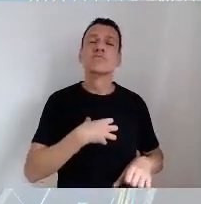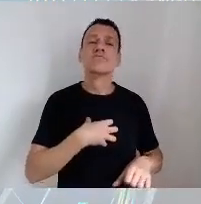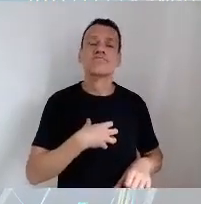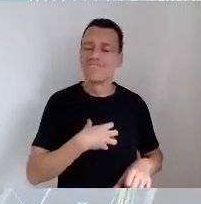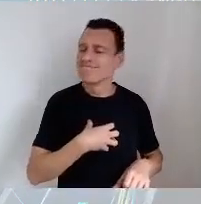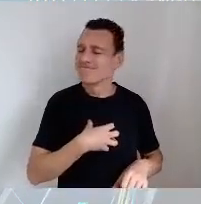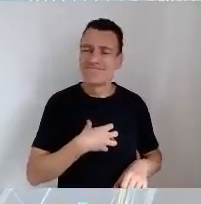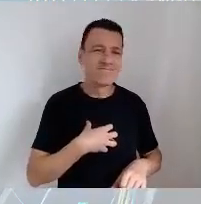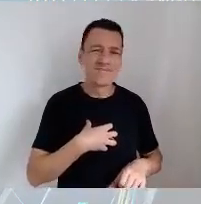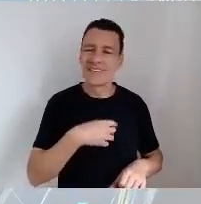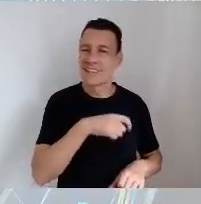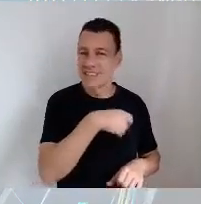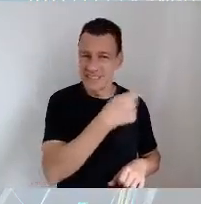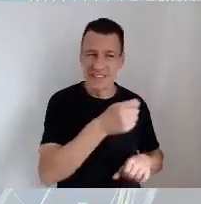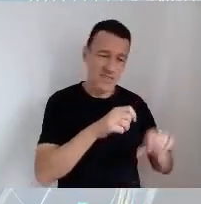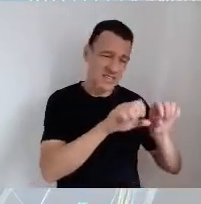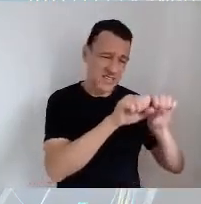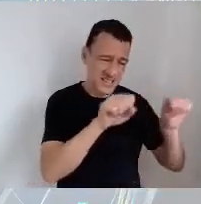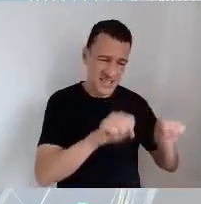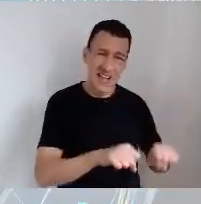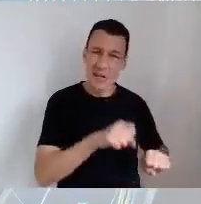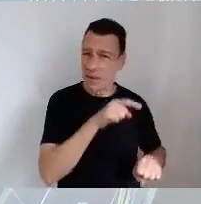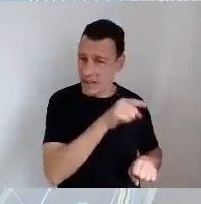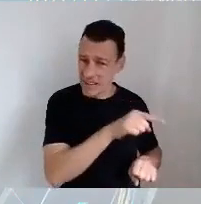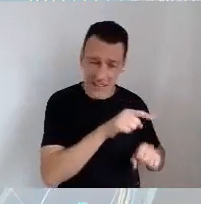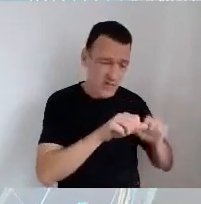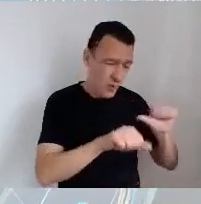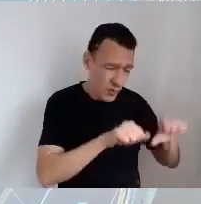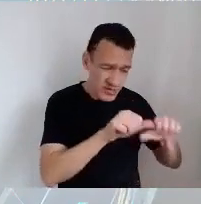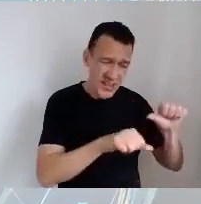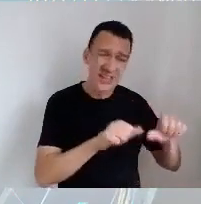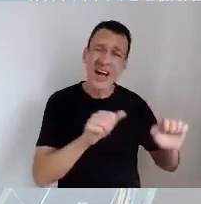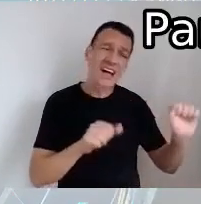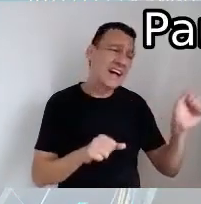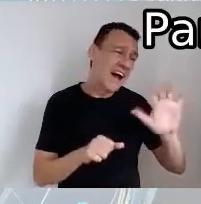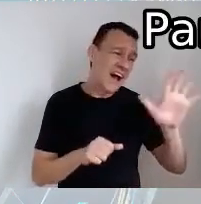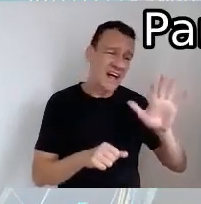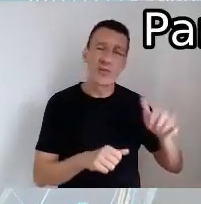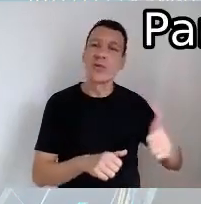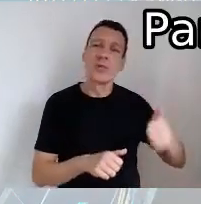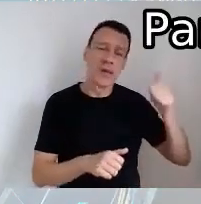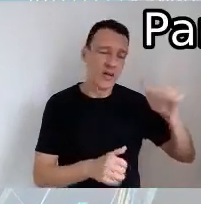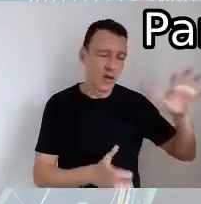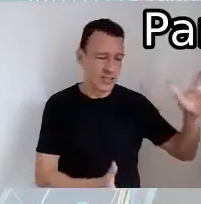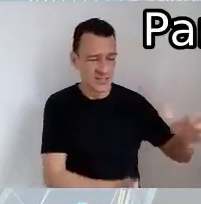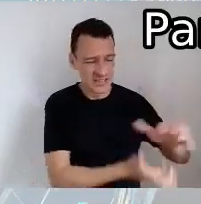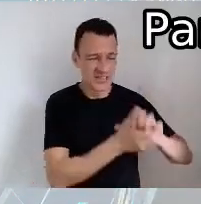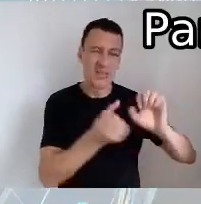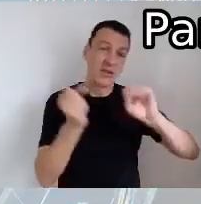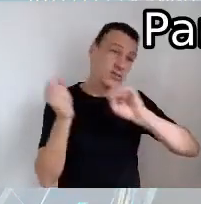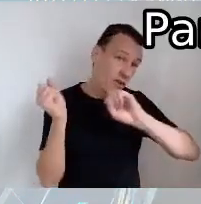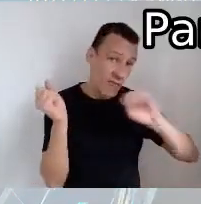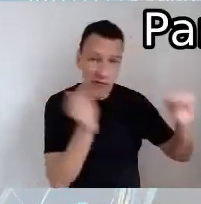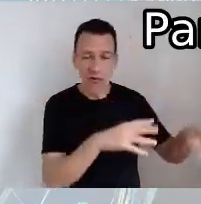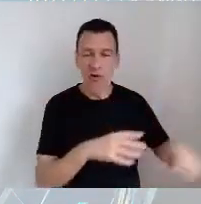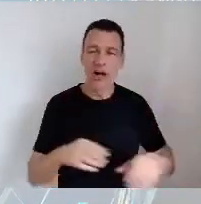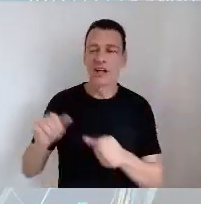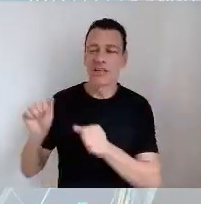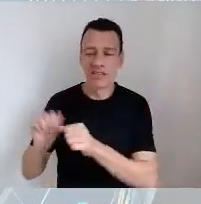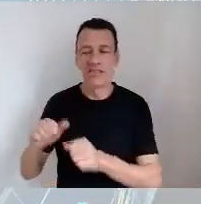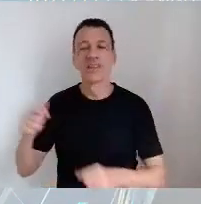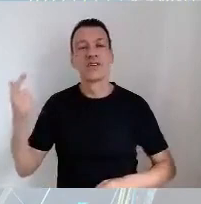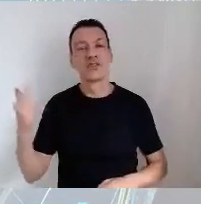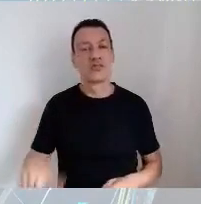que vai custar caro demais você quer jogar tudo fora e começar de novo não dá não dá para ser assim e isso não é sustentável dentro das organizações